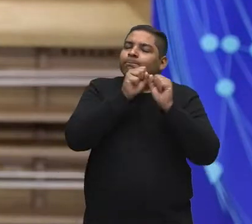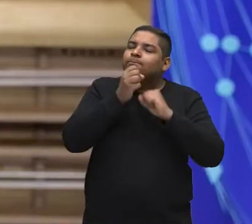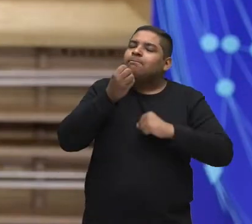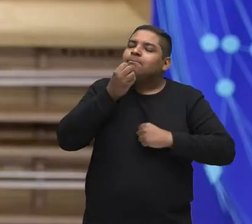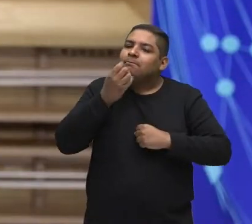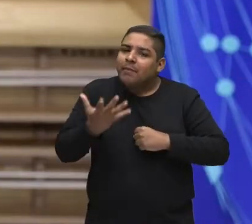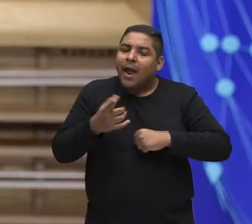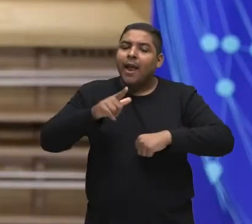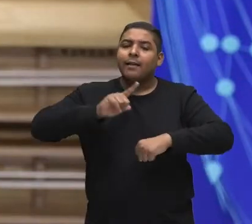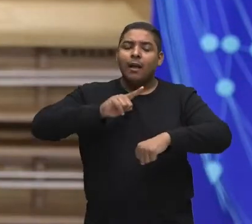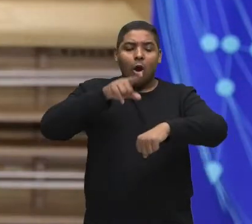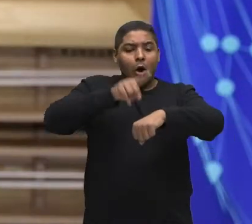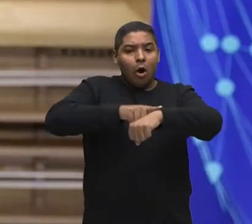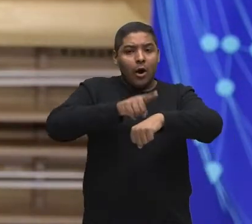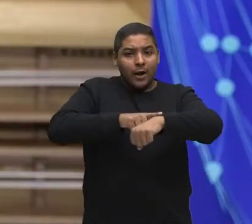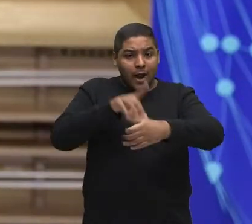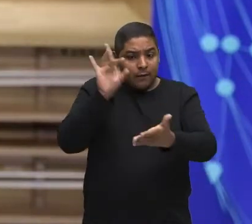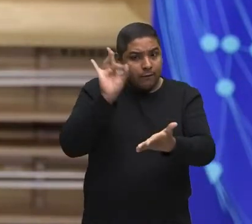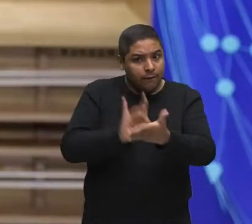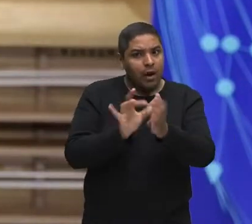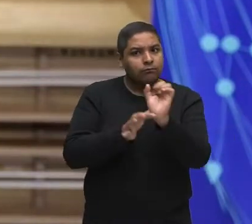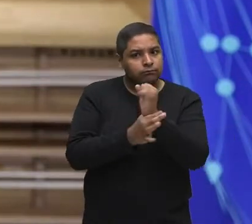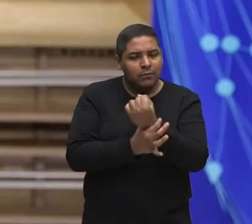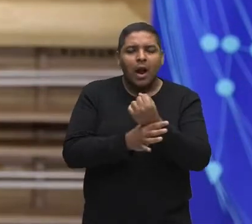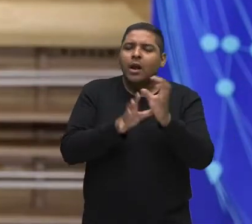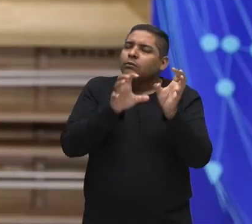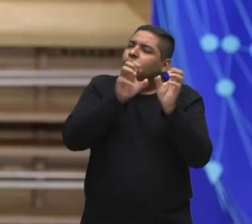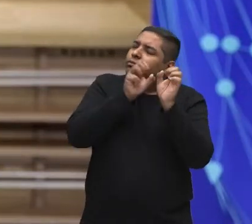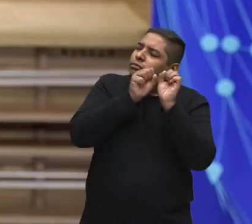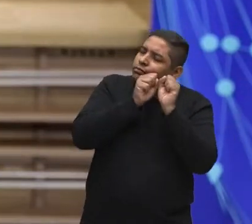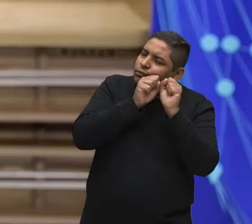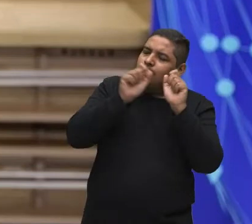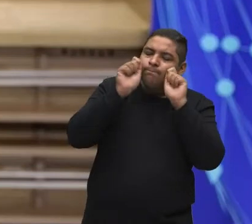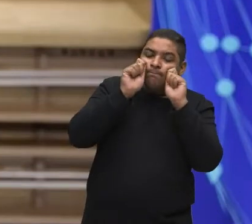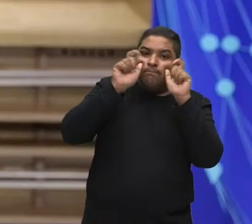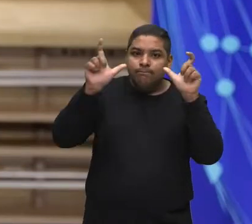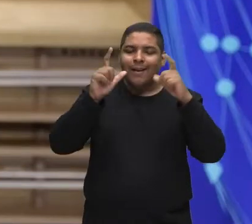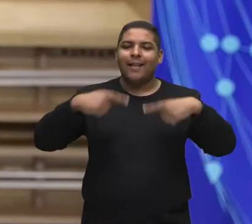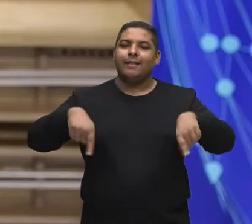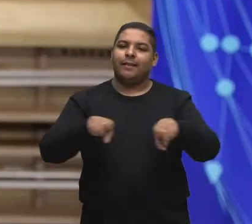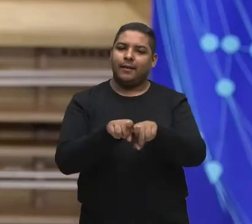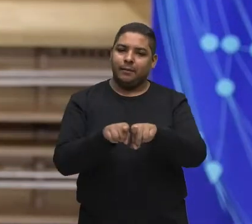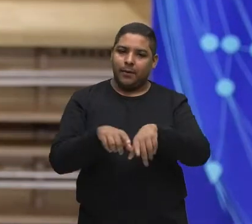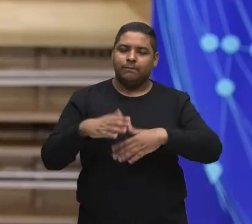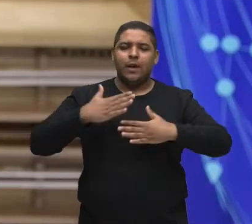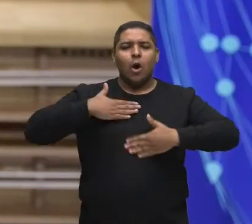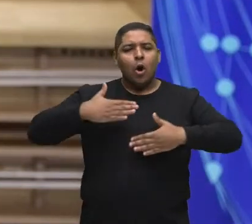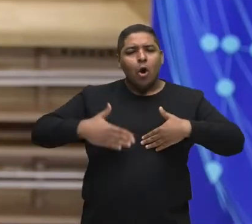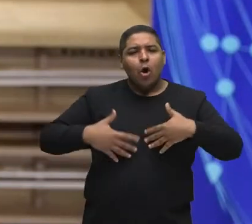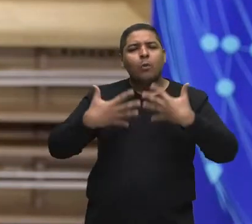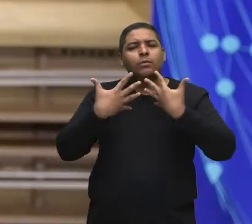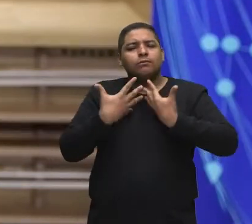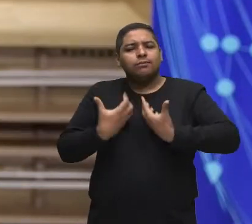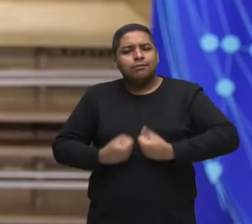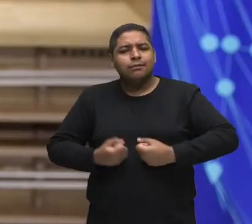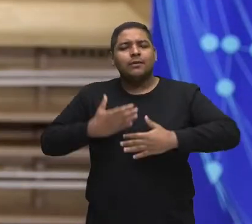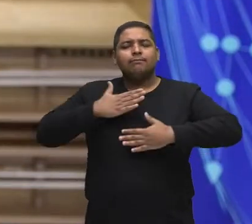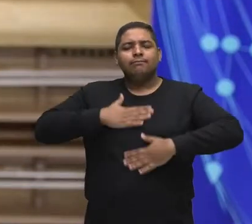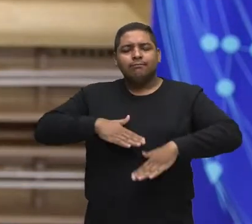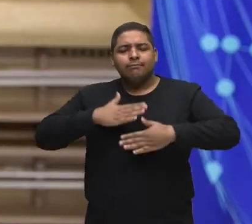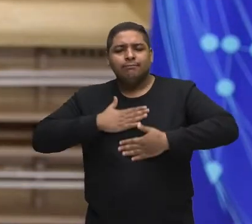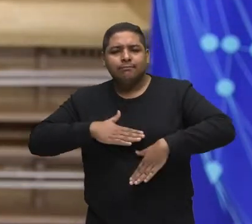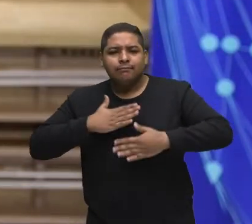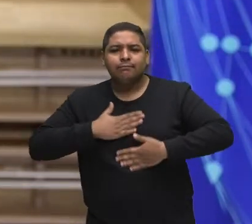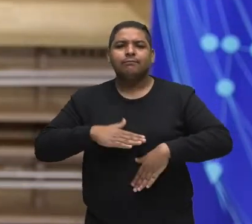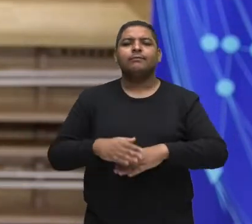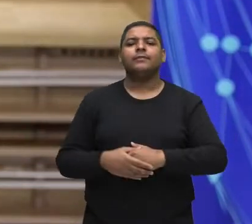Estabeleça horários fixos tanto para se deitar quanto para se levantar. Um corpo descansado, professor, consegue